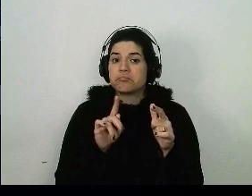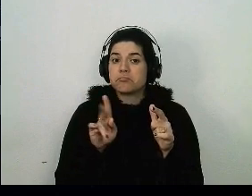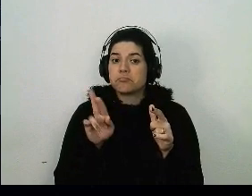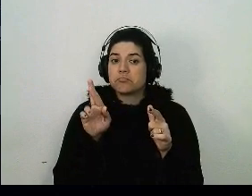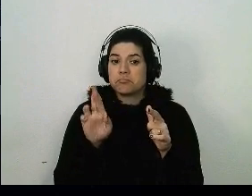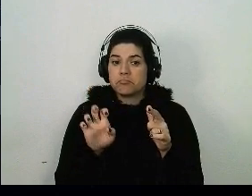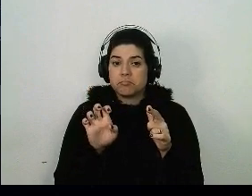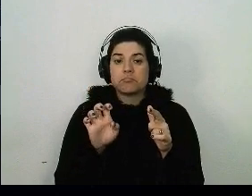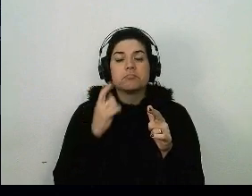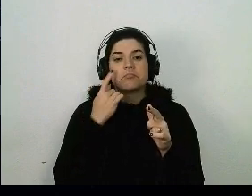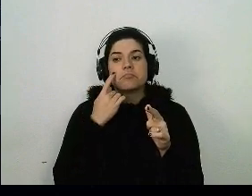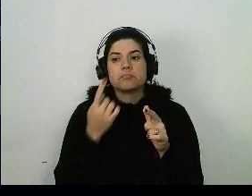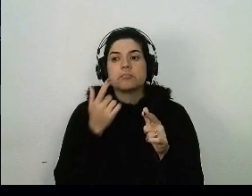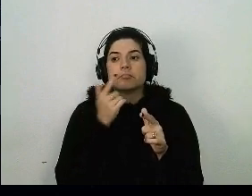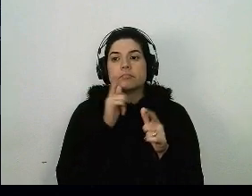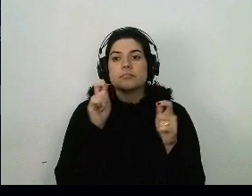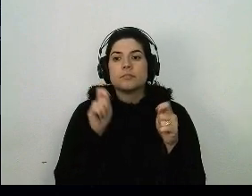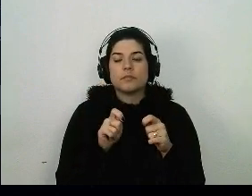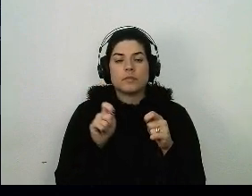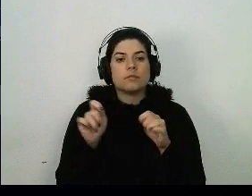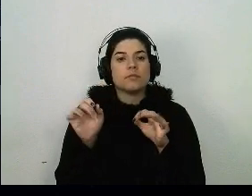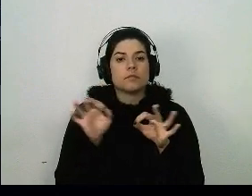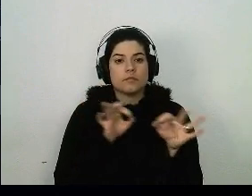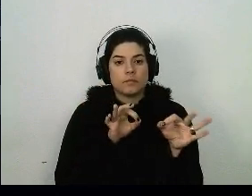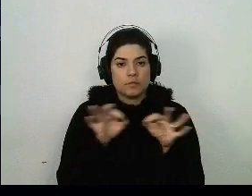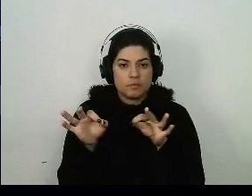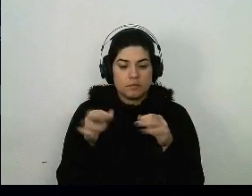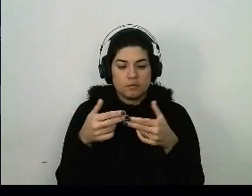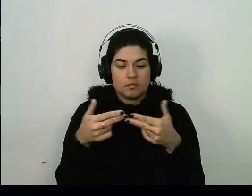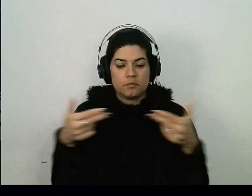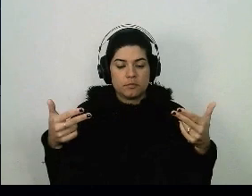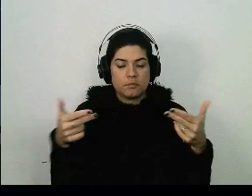onde a gente consegue gerenciar nossos recursos.